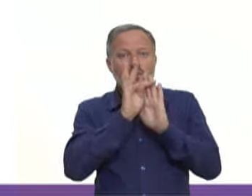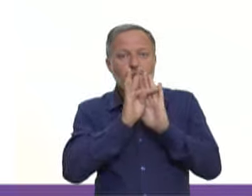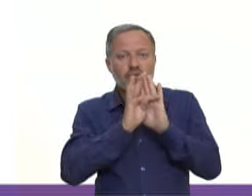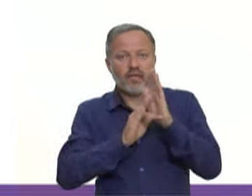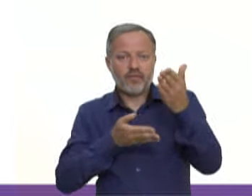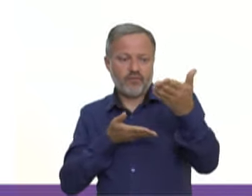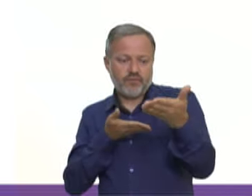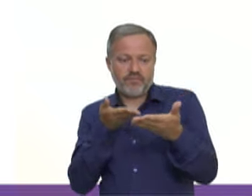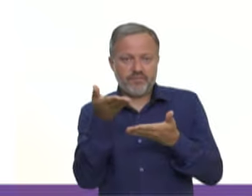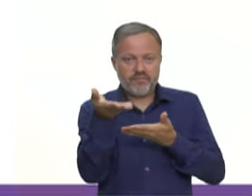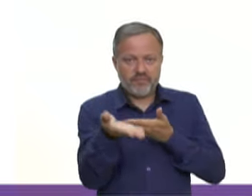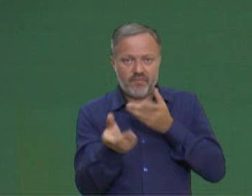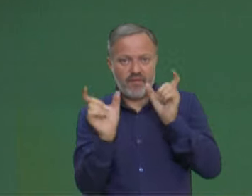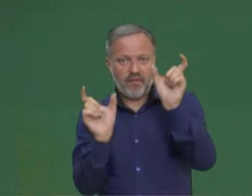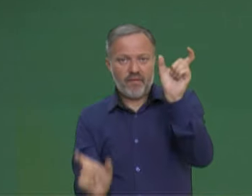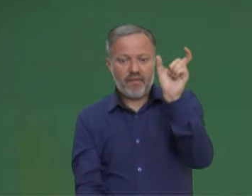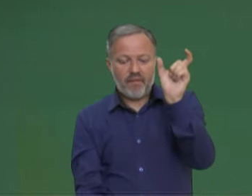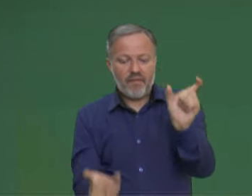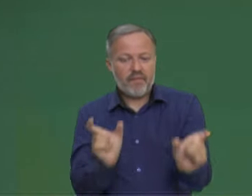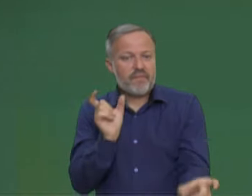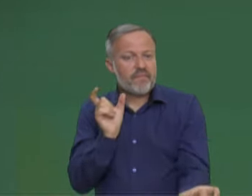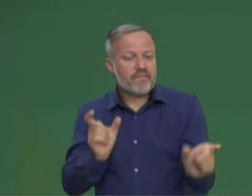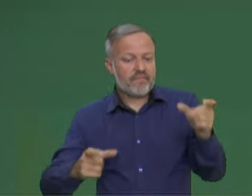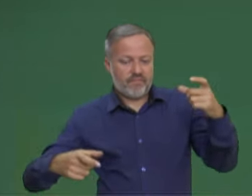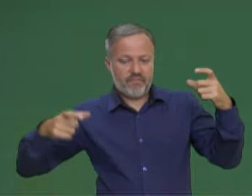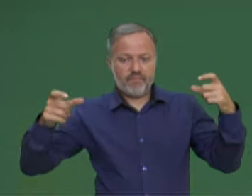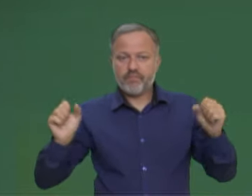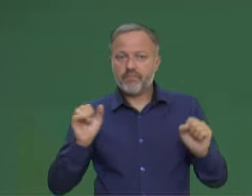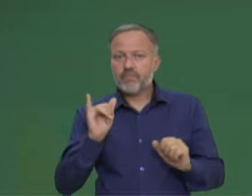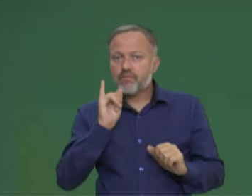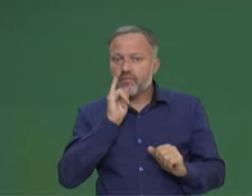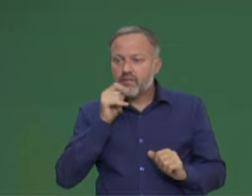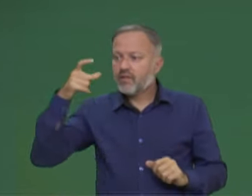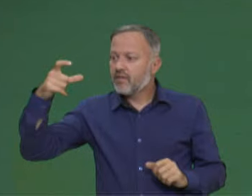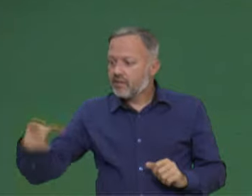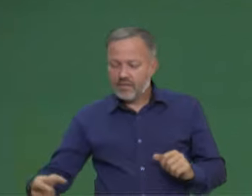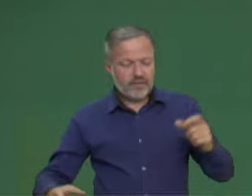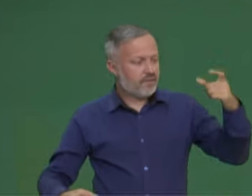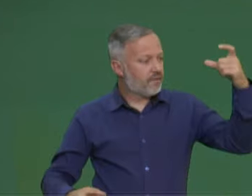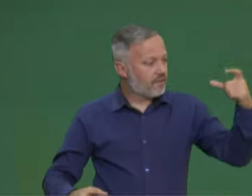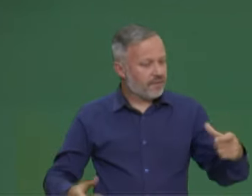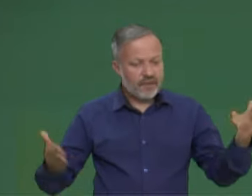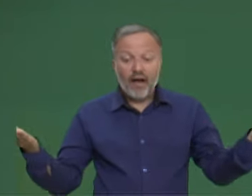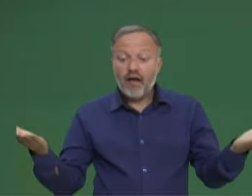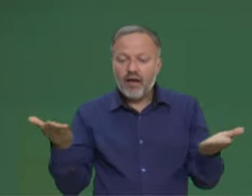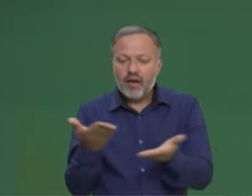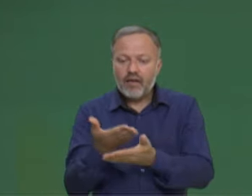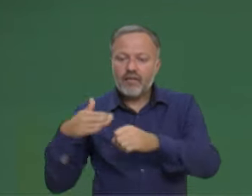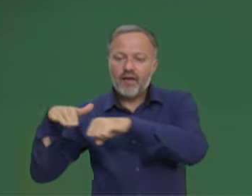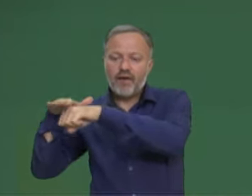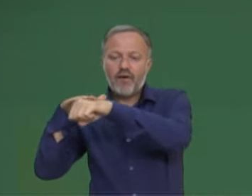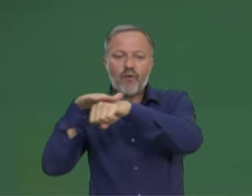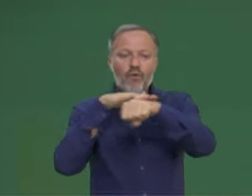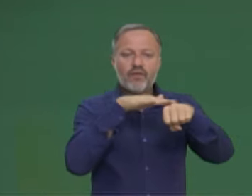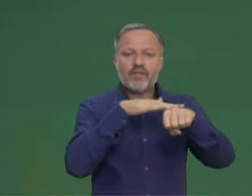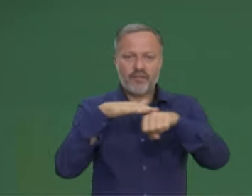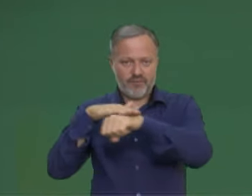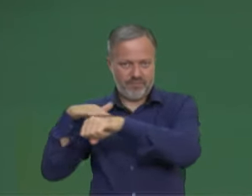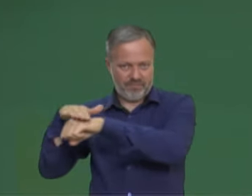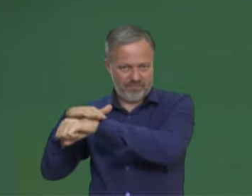interlocutor? A gente sempre está aí moldando, né, o modo como nós falamos em